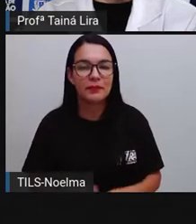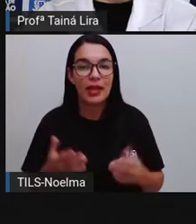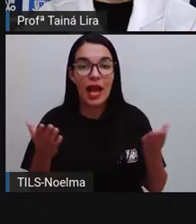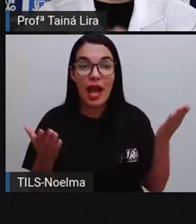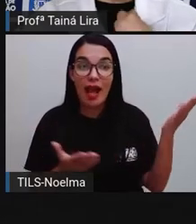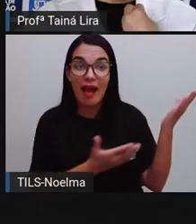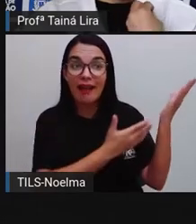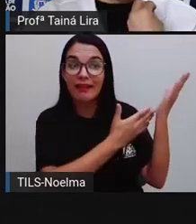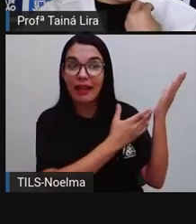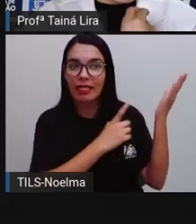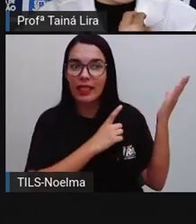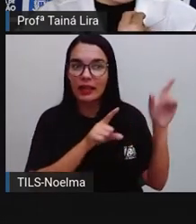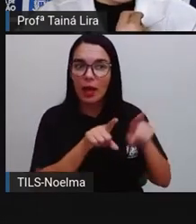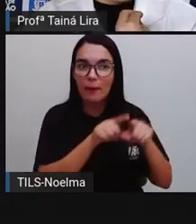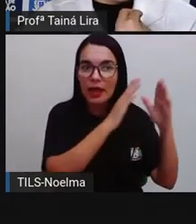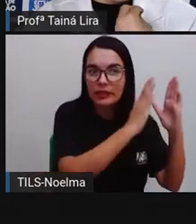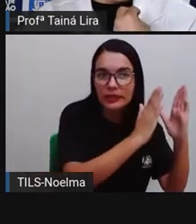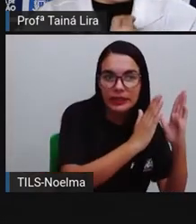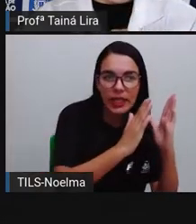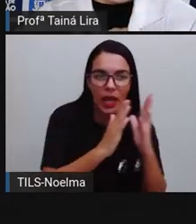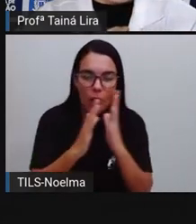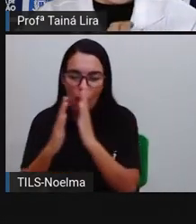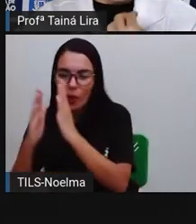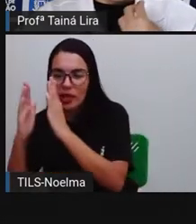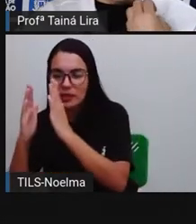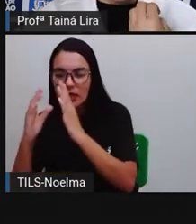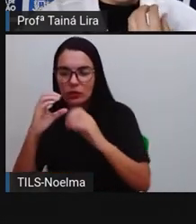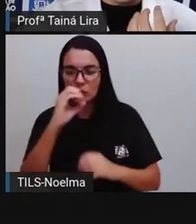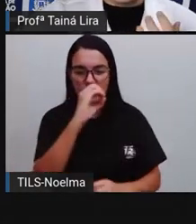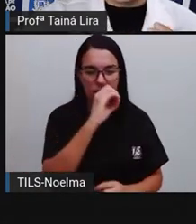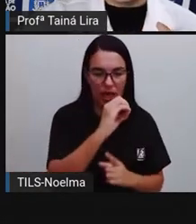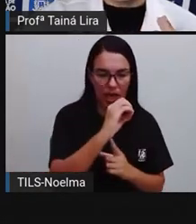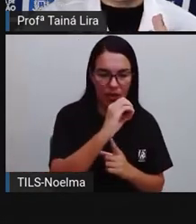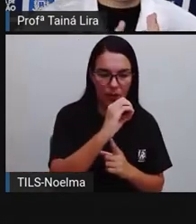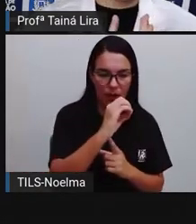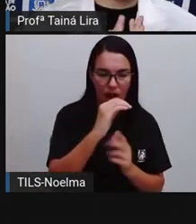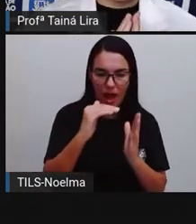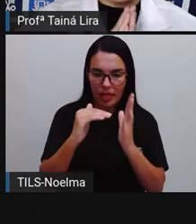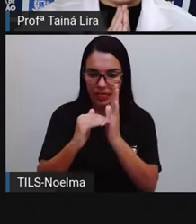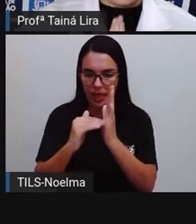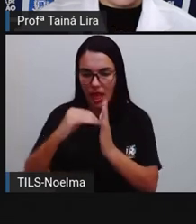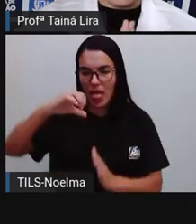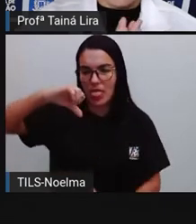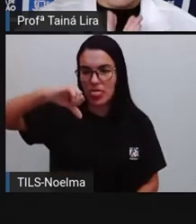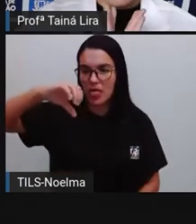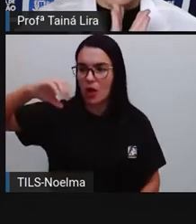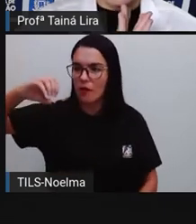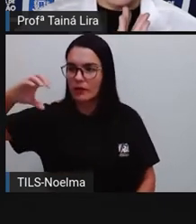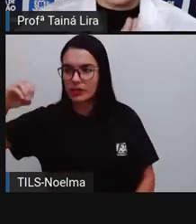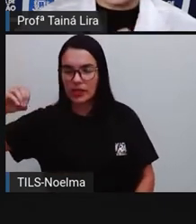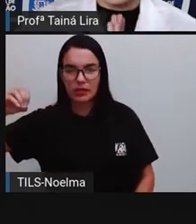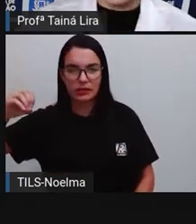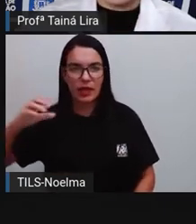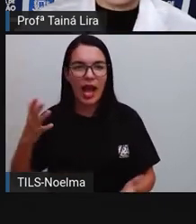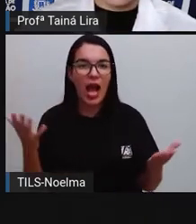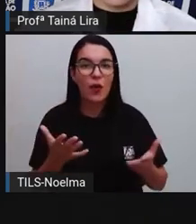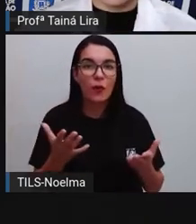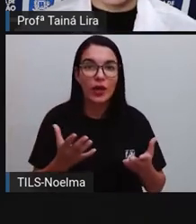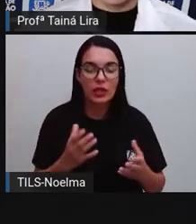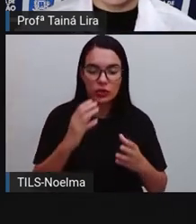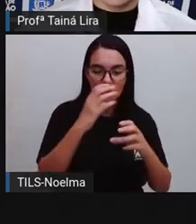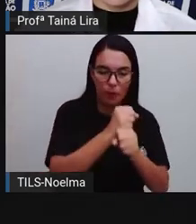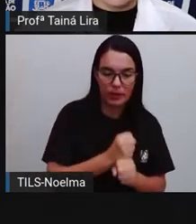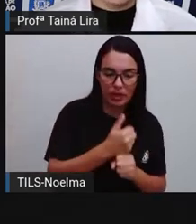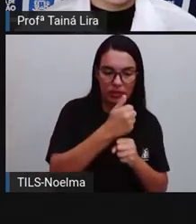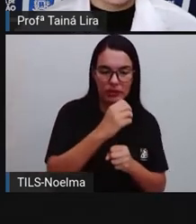prova também trouxe uma sequência do 0 até o 900 a gente agora vai contar ó de 100